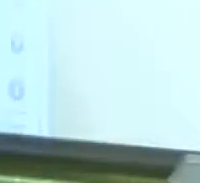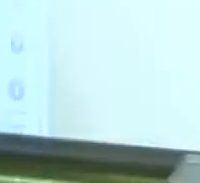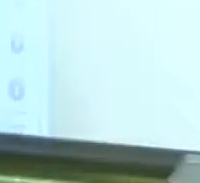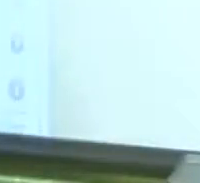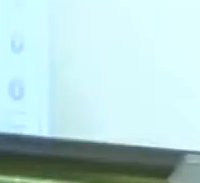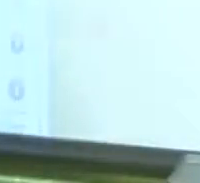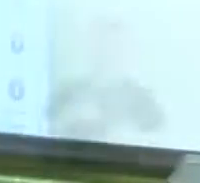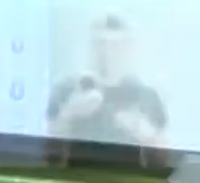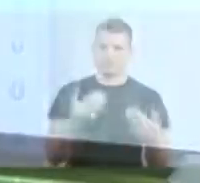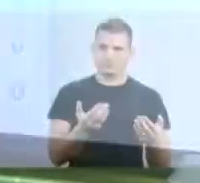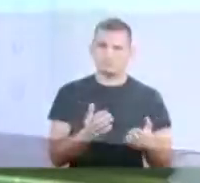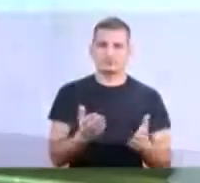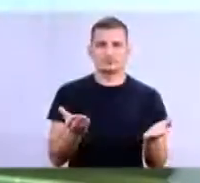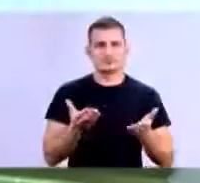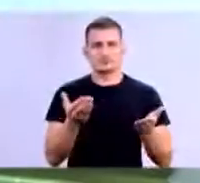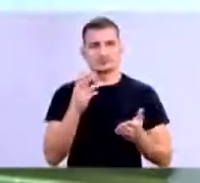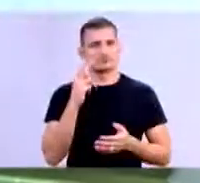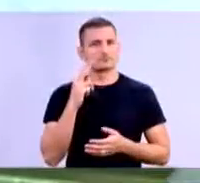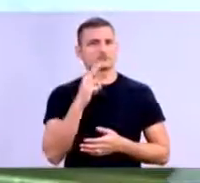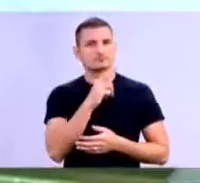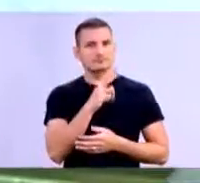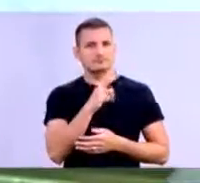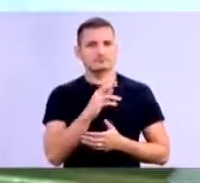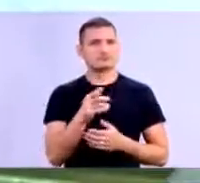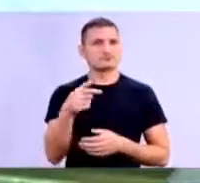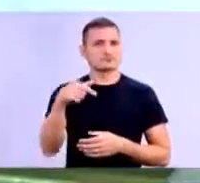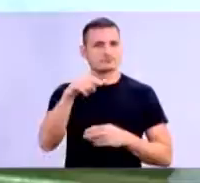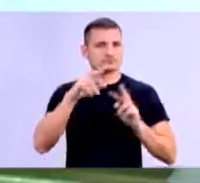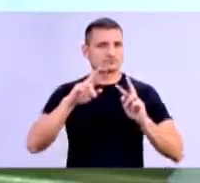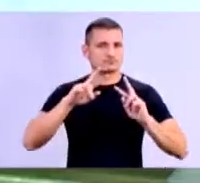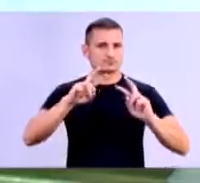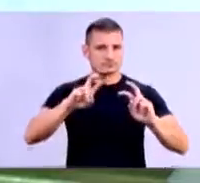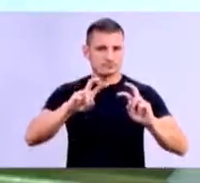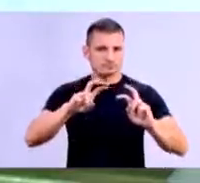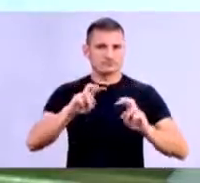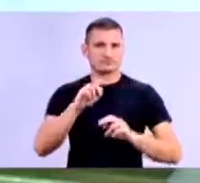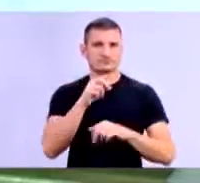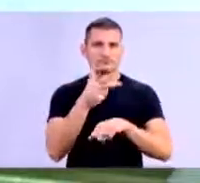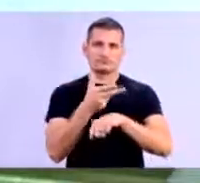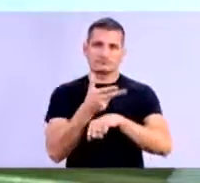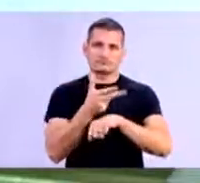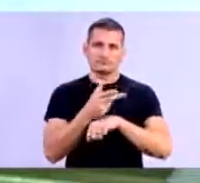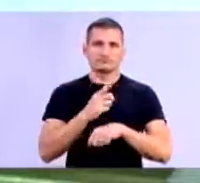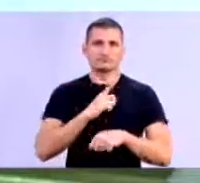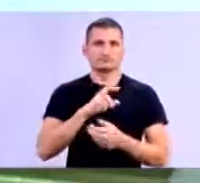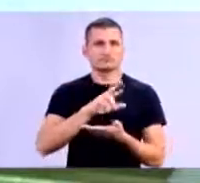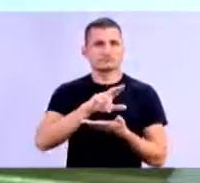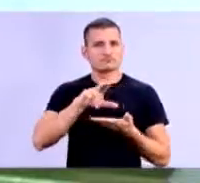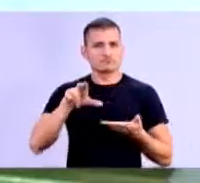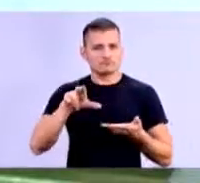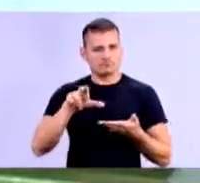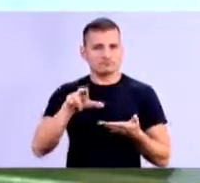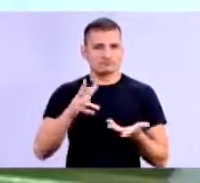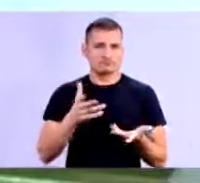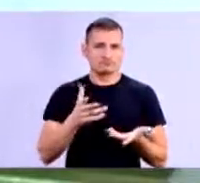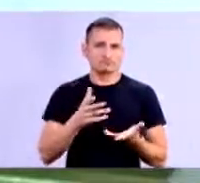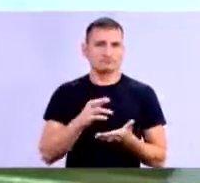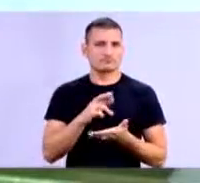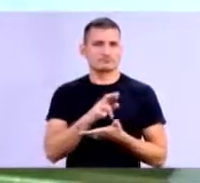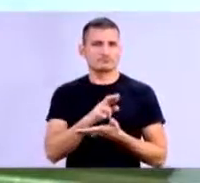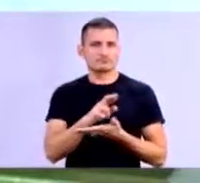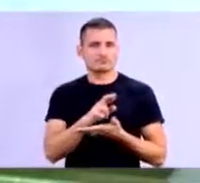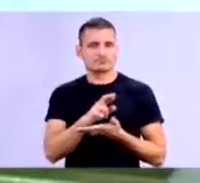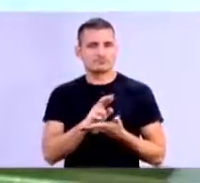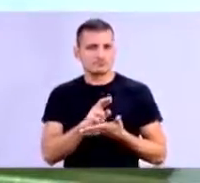Então, vamos ver, vocês perceberam nesse vídeo que existem vários tipos de